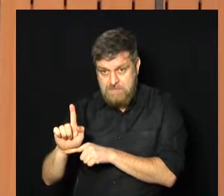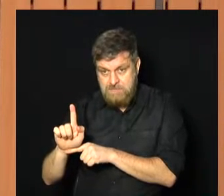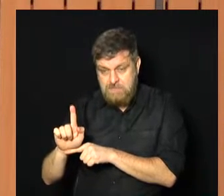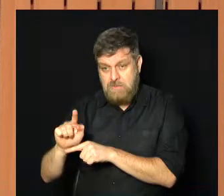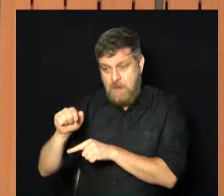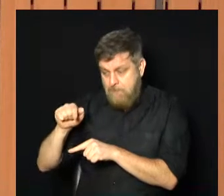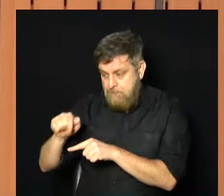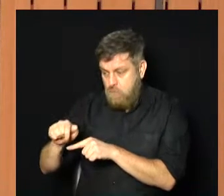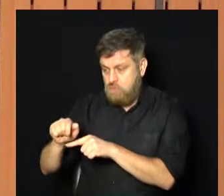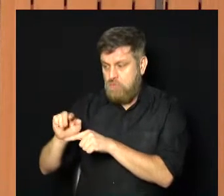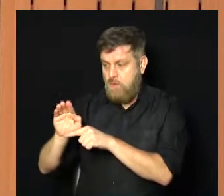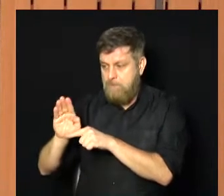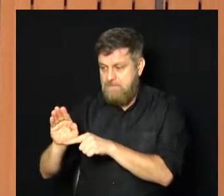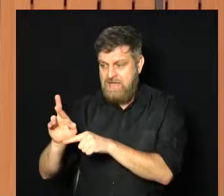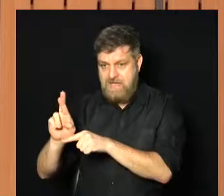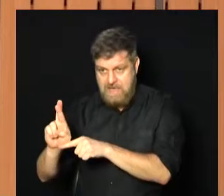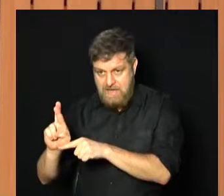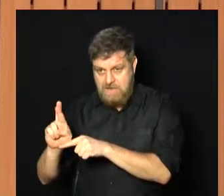campinas.sp.leg.br.